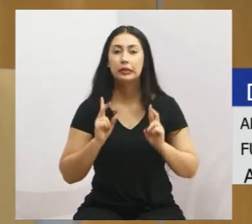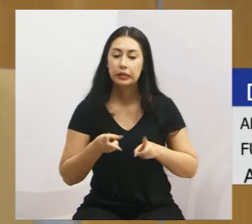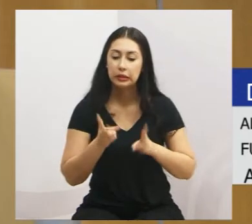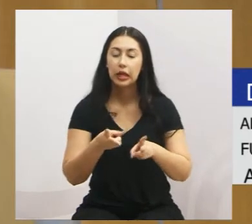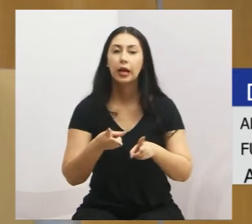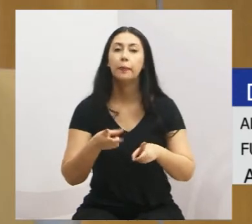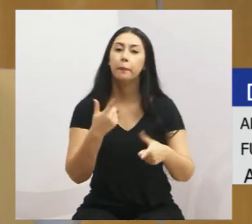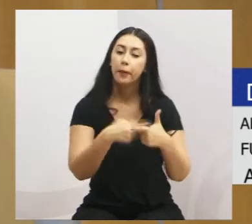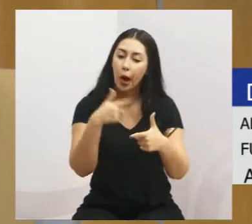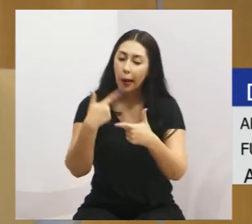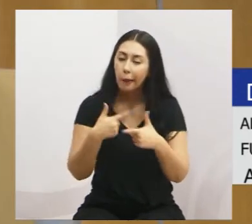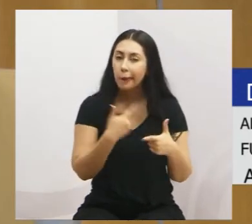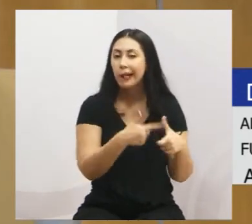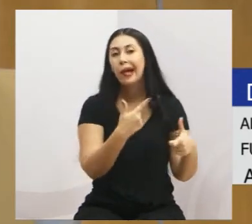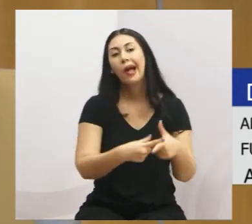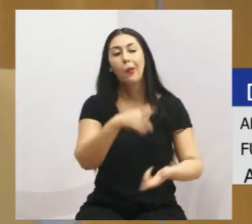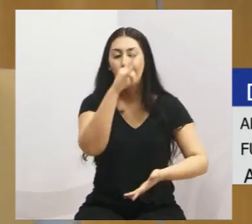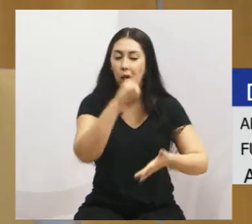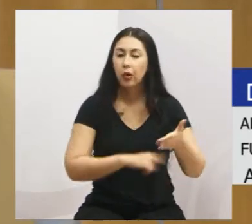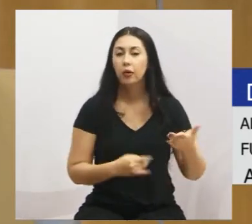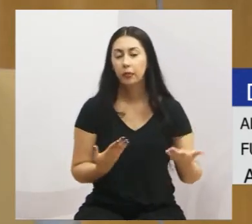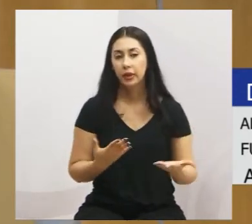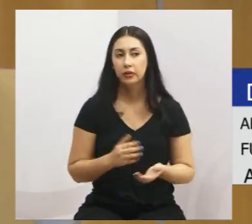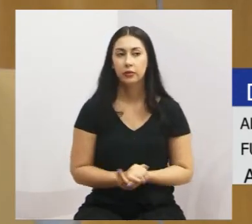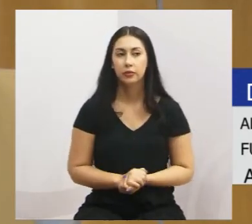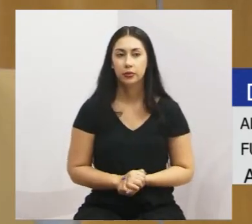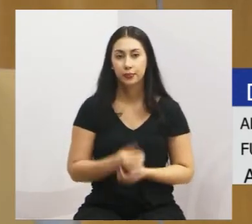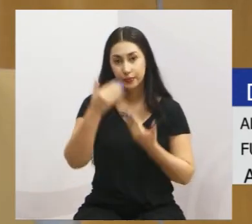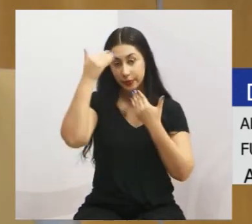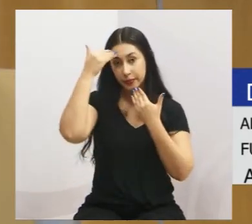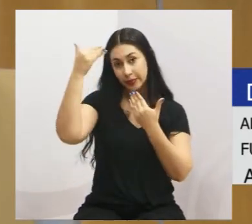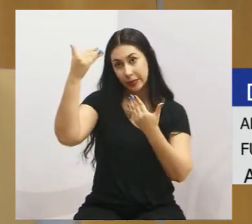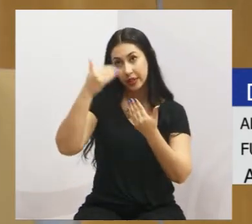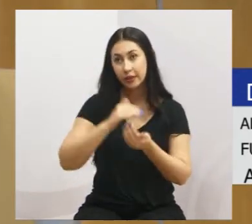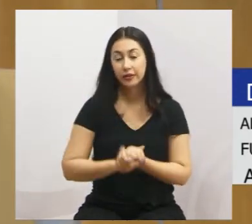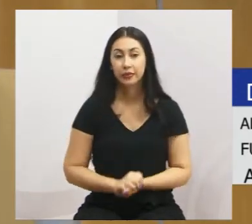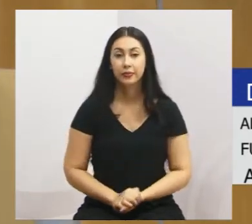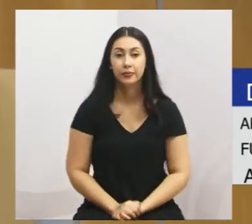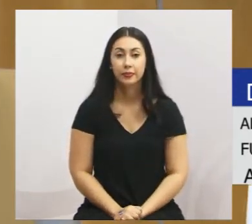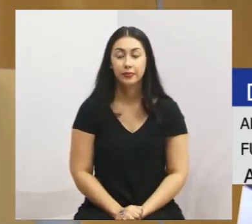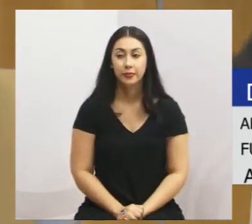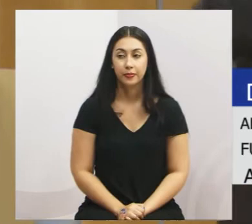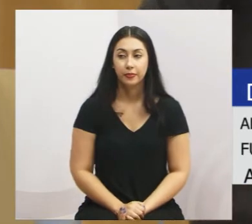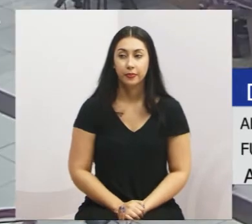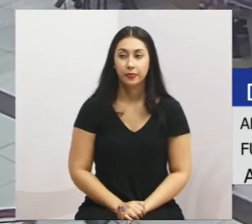dificuldades burocráticas como a gente tem presenciado. Obrigado.